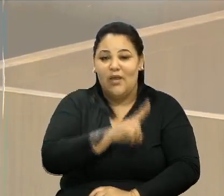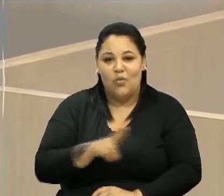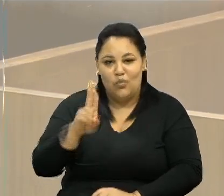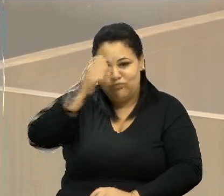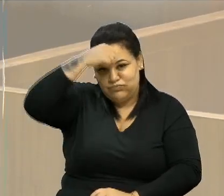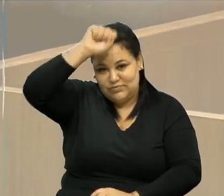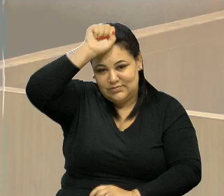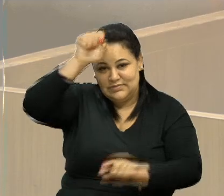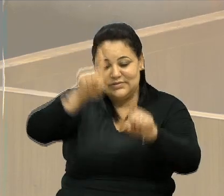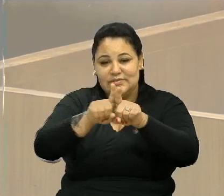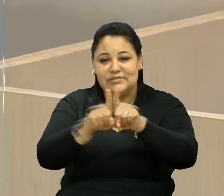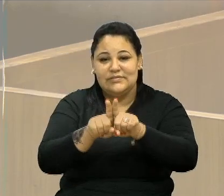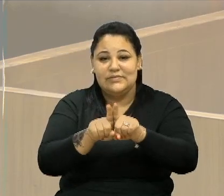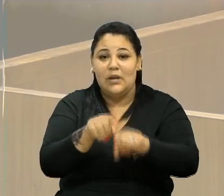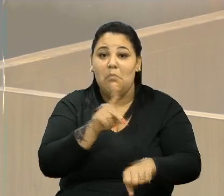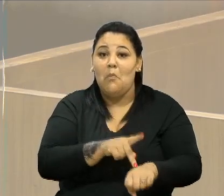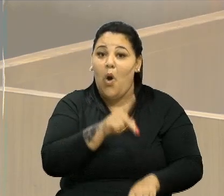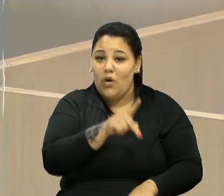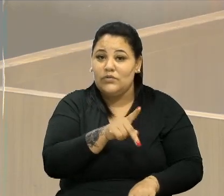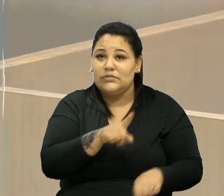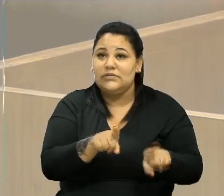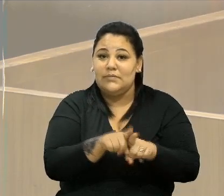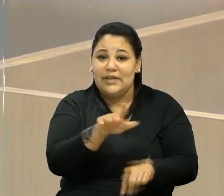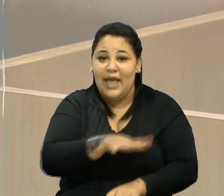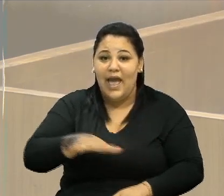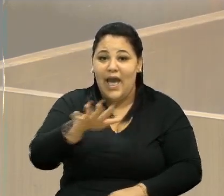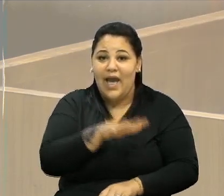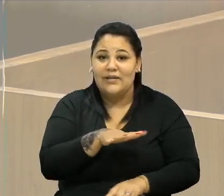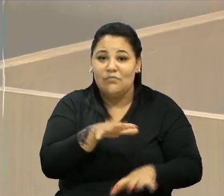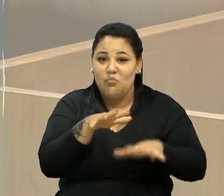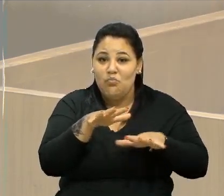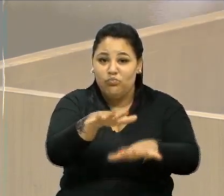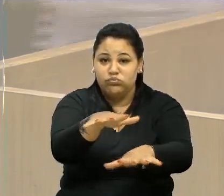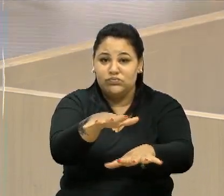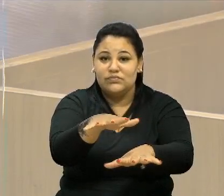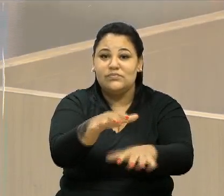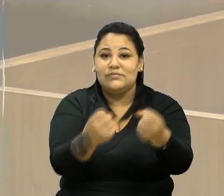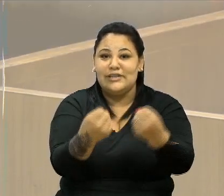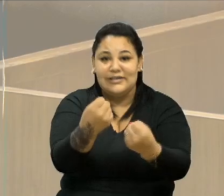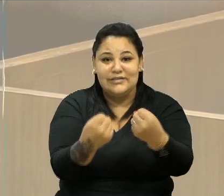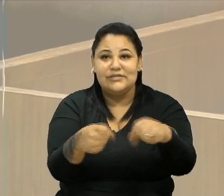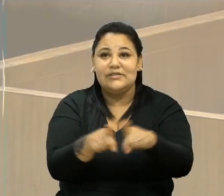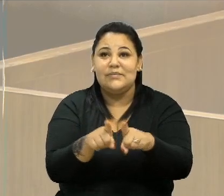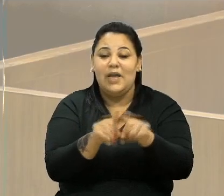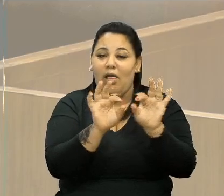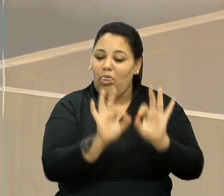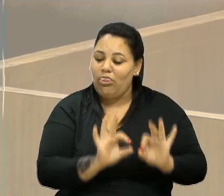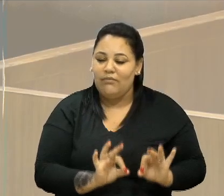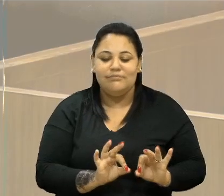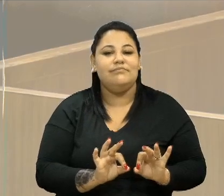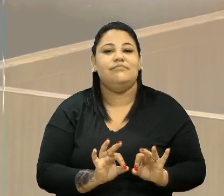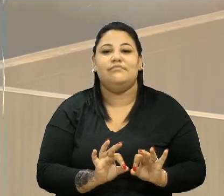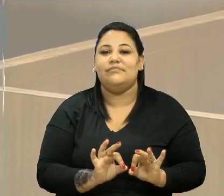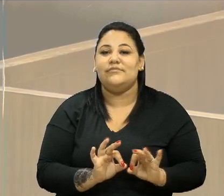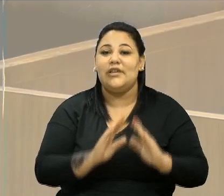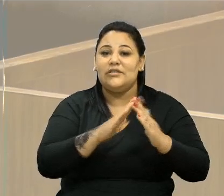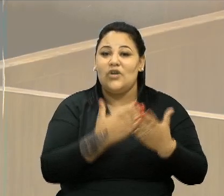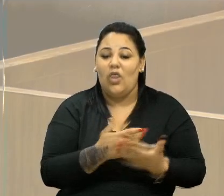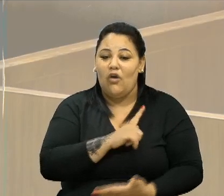Sul, pós-graduações na área do trânsito, aperfeiçoamento de oficiais, escola de